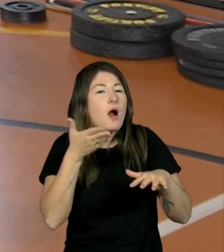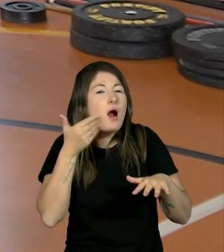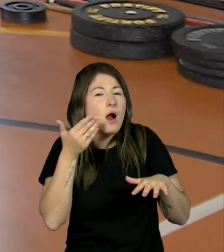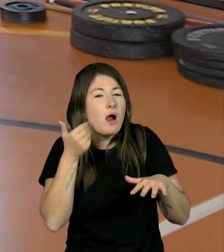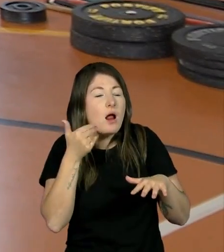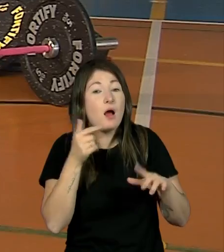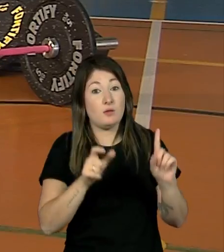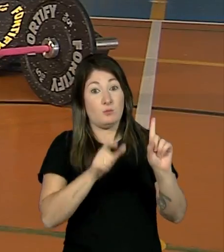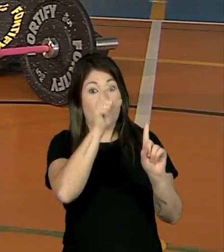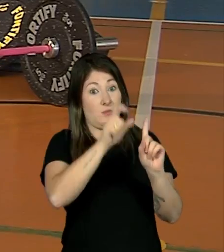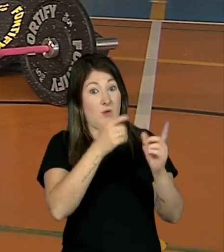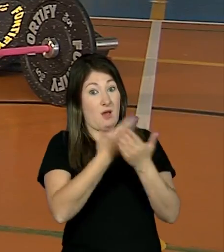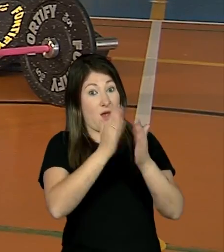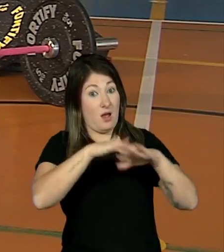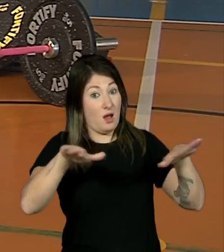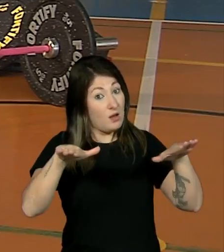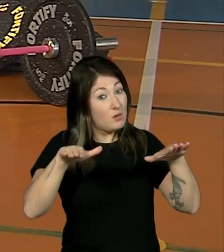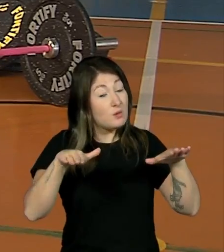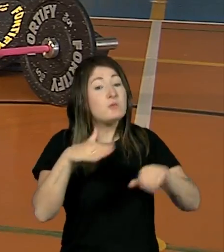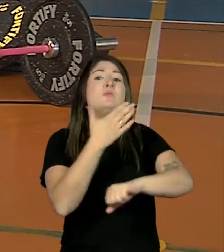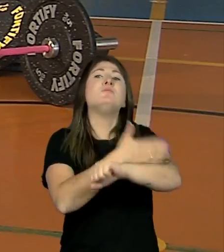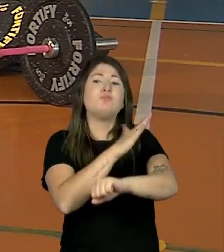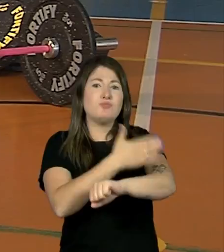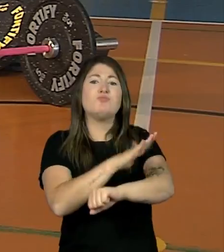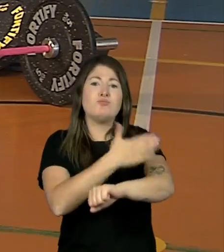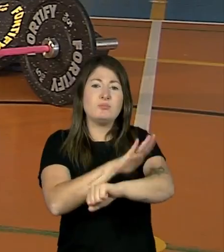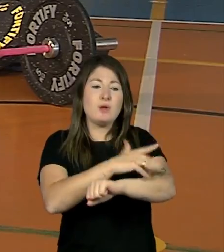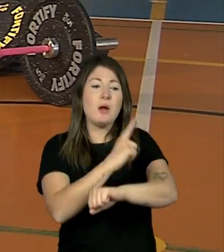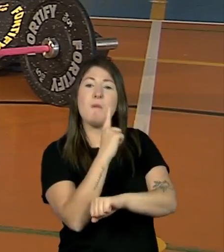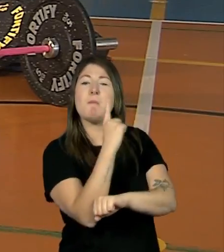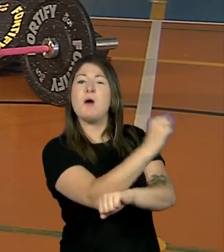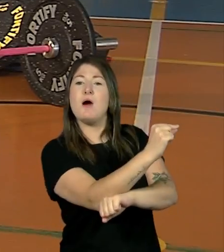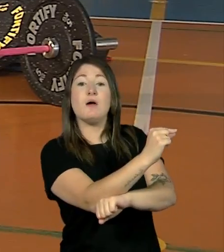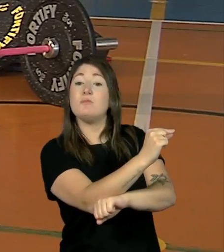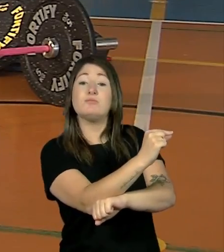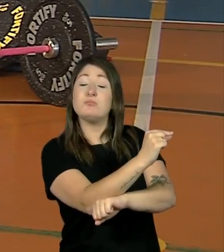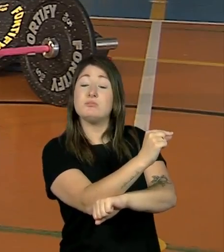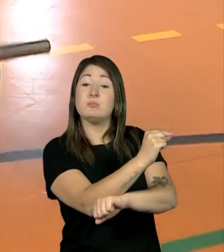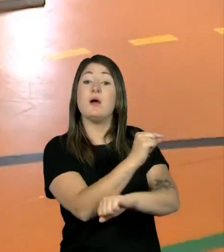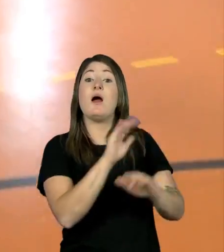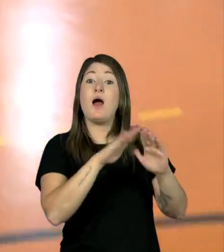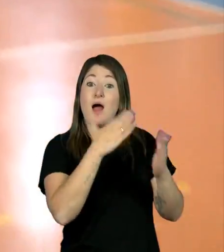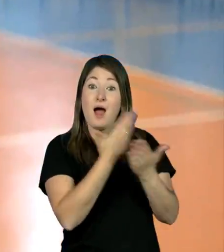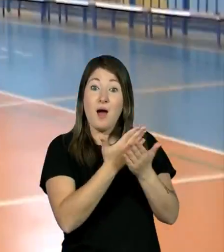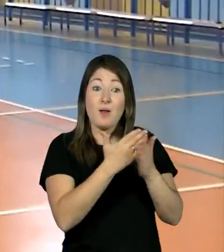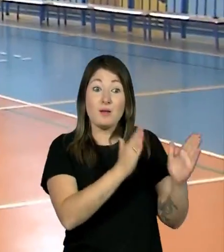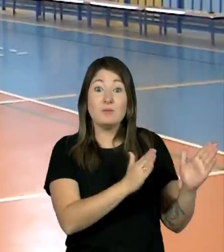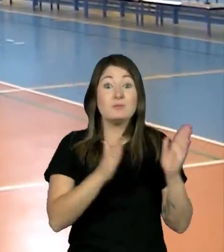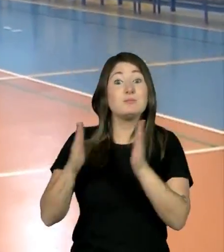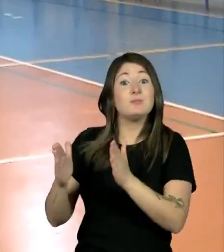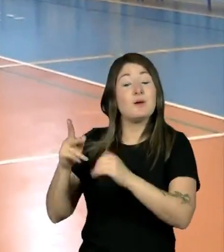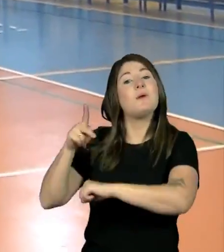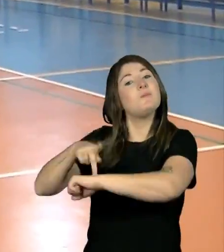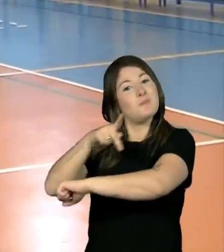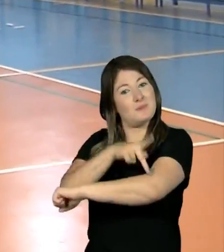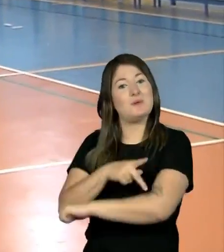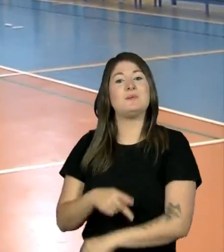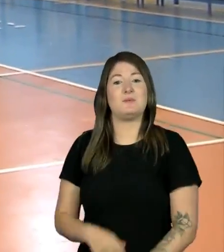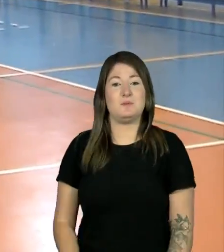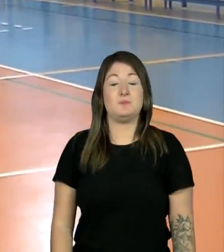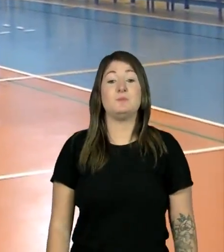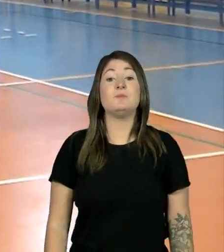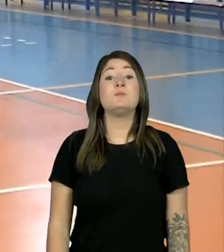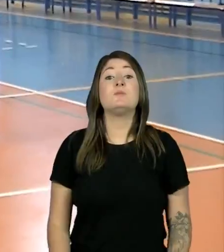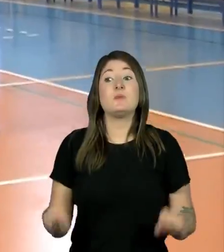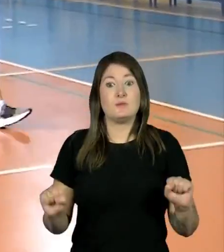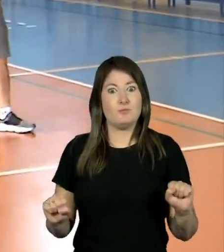vir, praticar um pouquinho ali e ir embora. Não, a aula tem uma sequência pedagógica. O levantamento de peso olímpico,